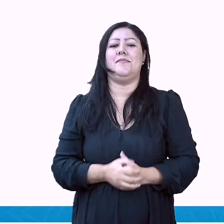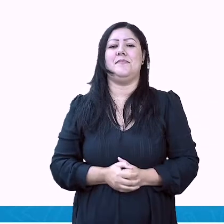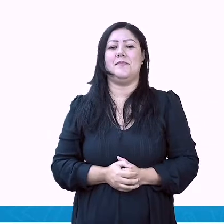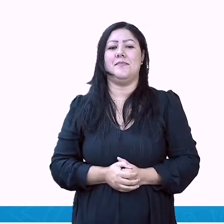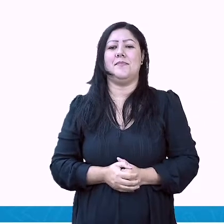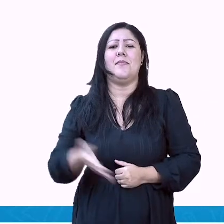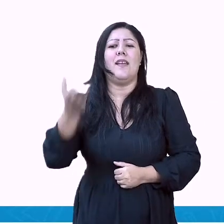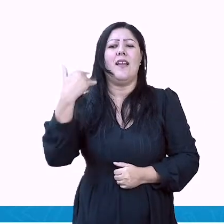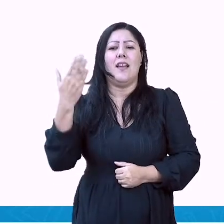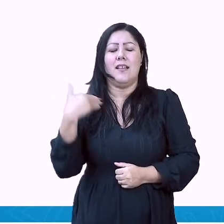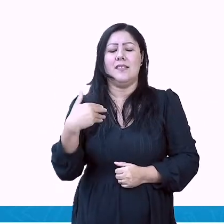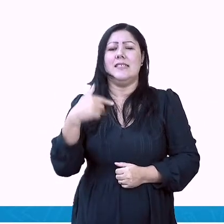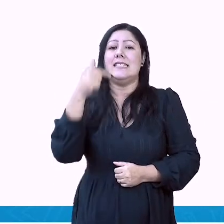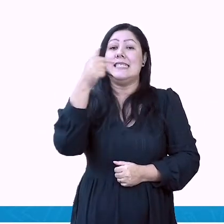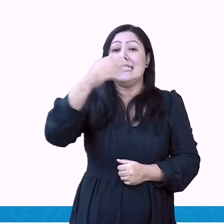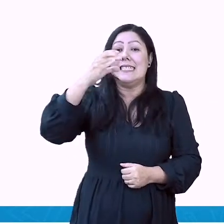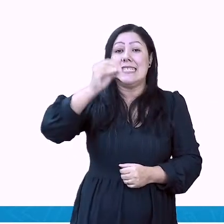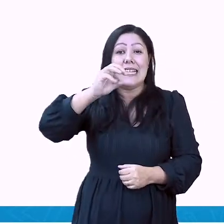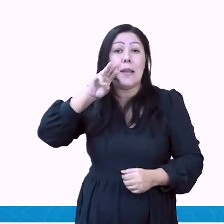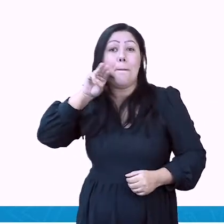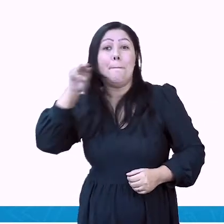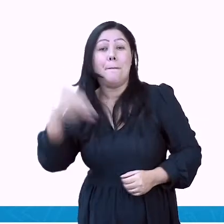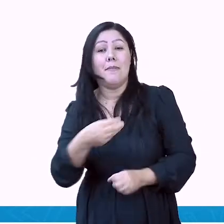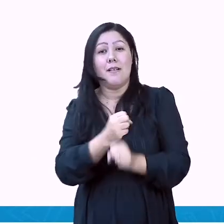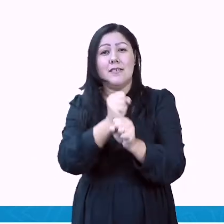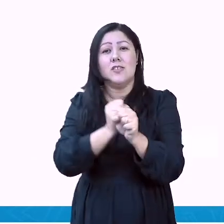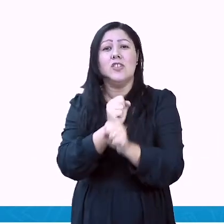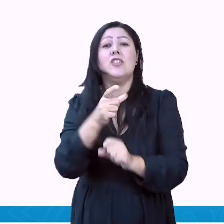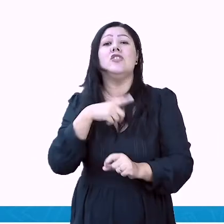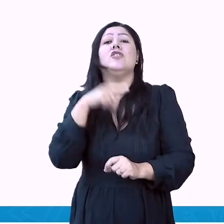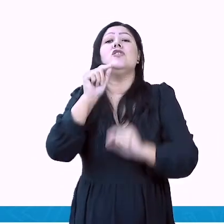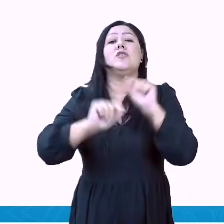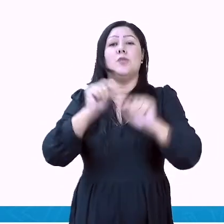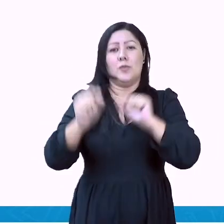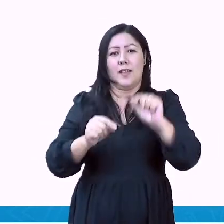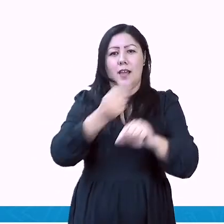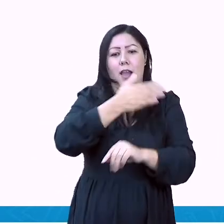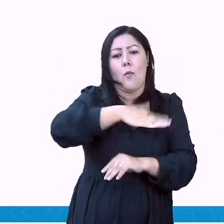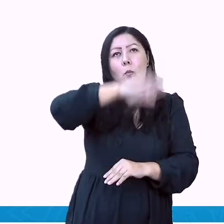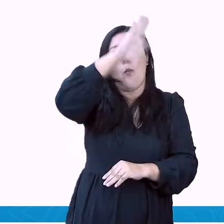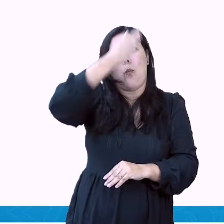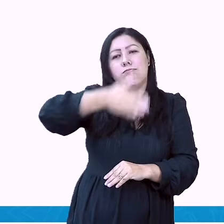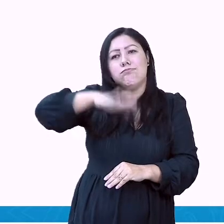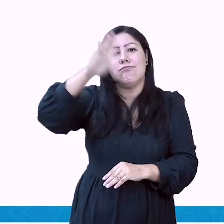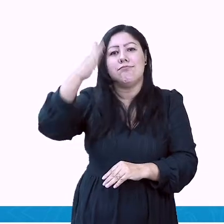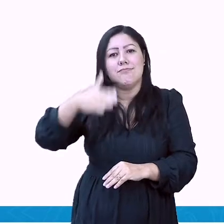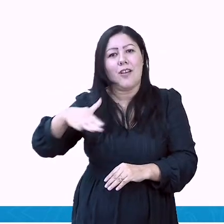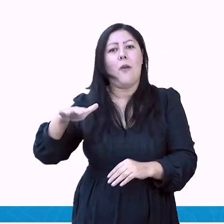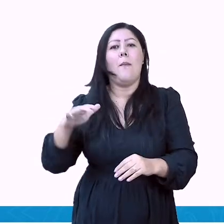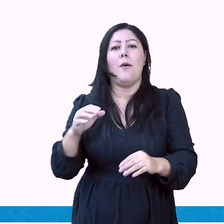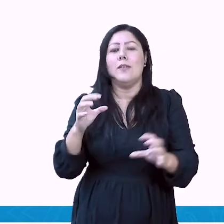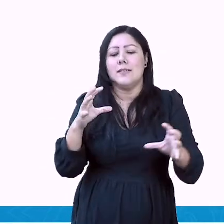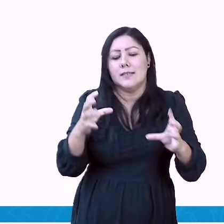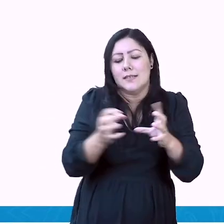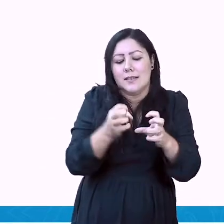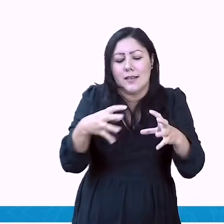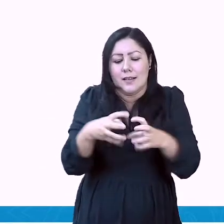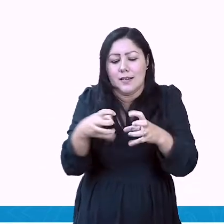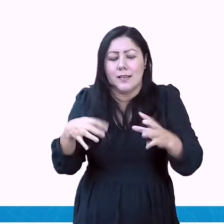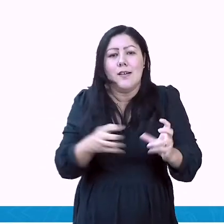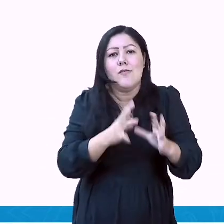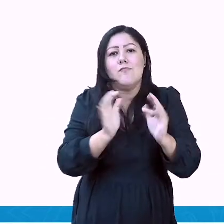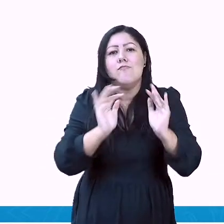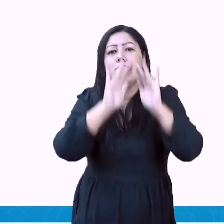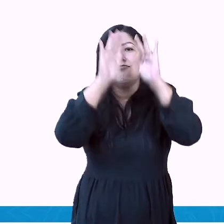de anos, nós tínhamos o quê? A formação das montanhas. É por isso que quando nós